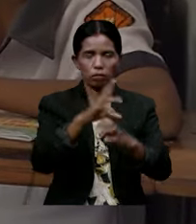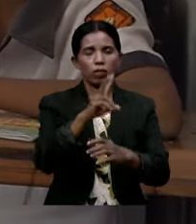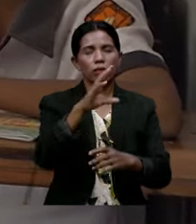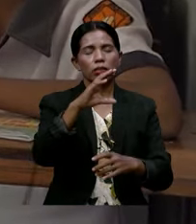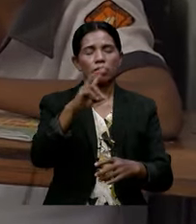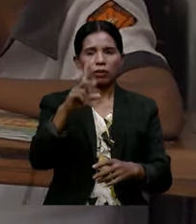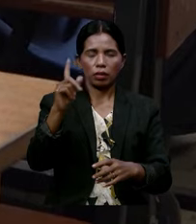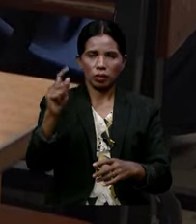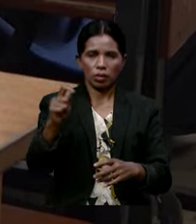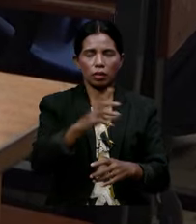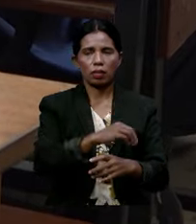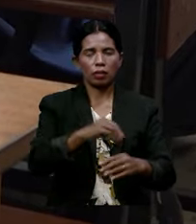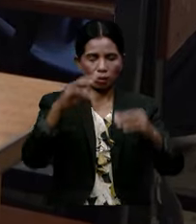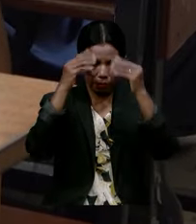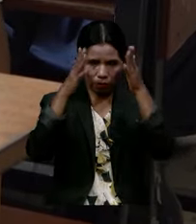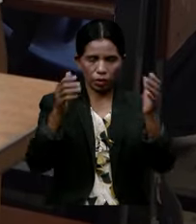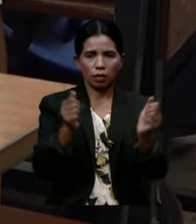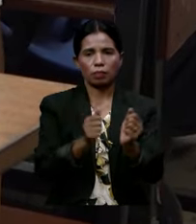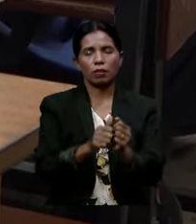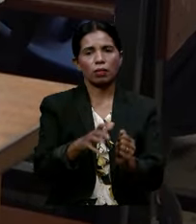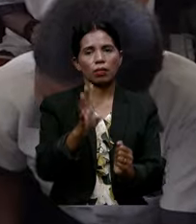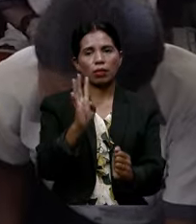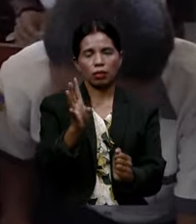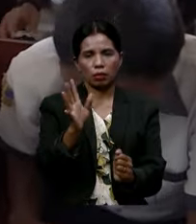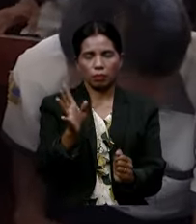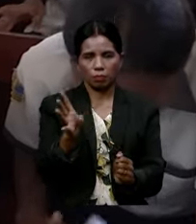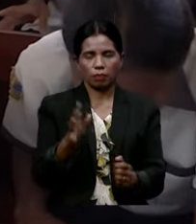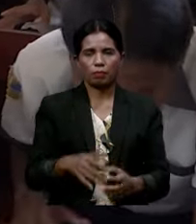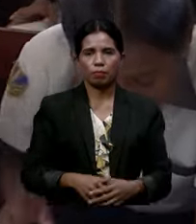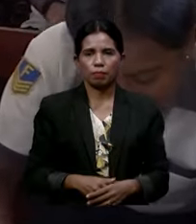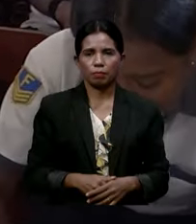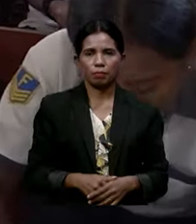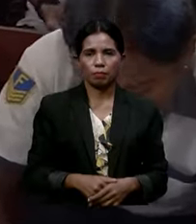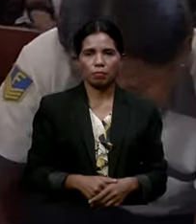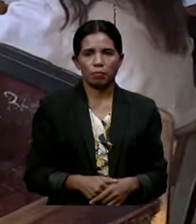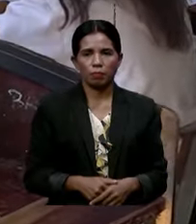no total professor Hamutuk Limanulu. Emerenciana Martins, Lamberto da Silva, GMN.